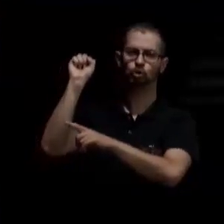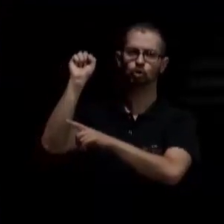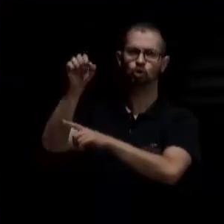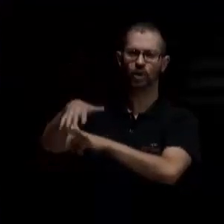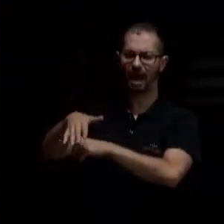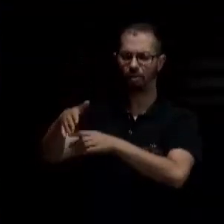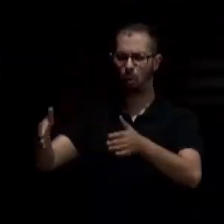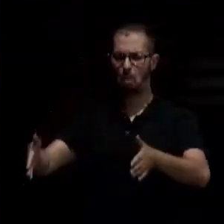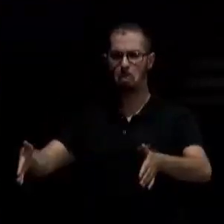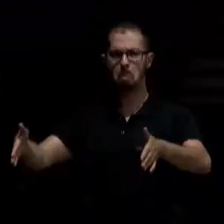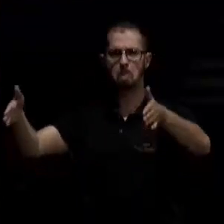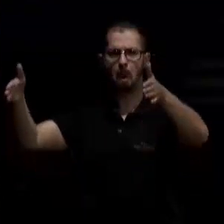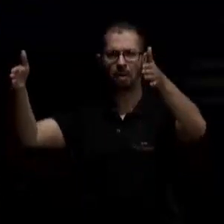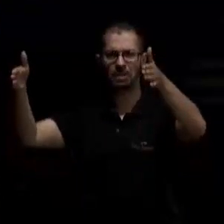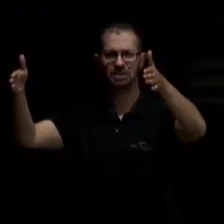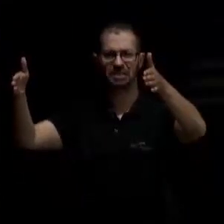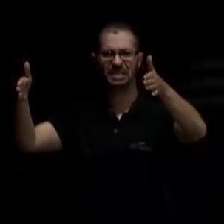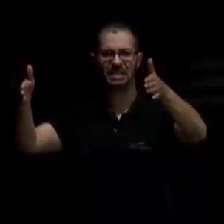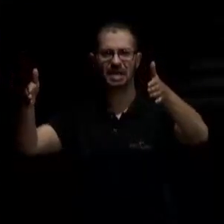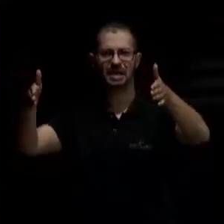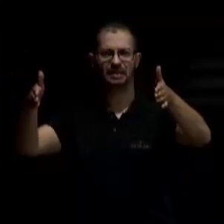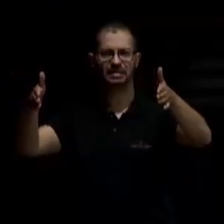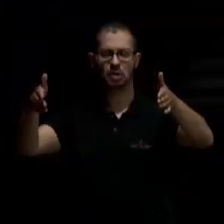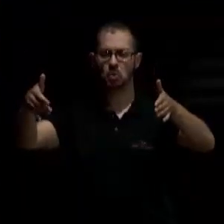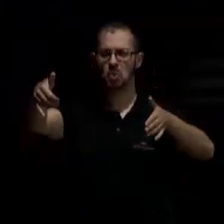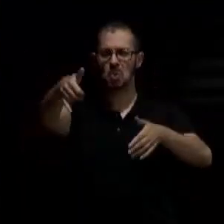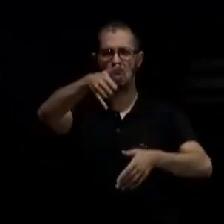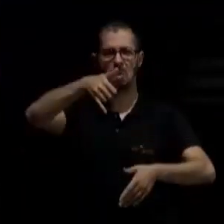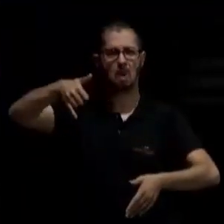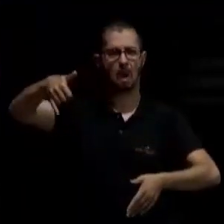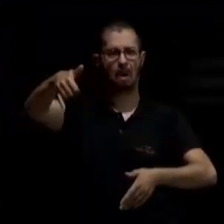pote, de uma piscina de azeite fervendo,